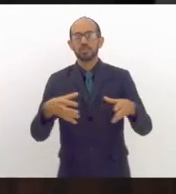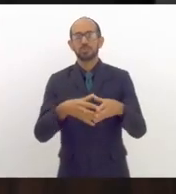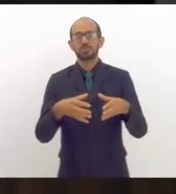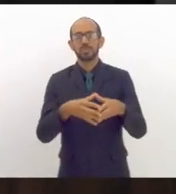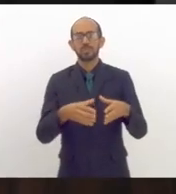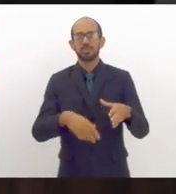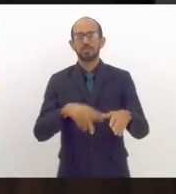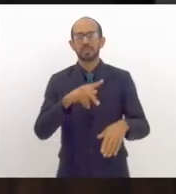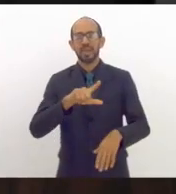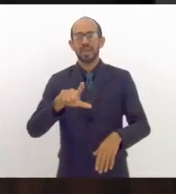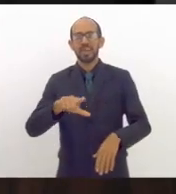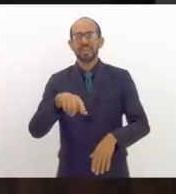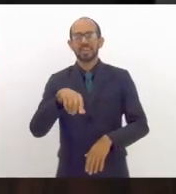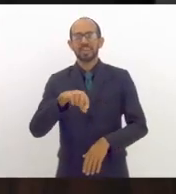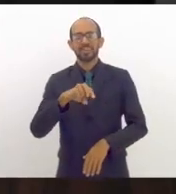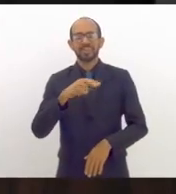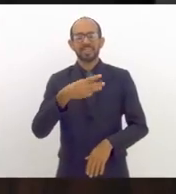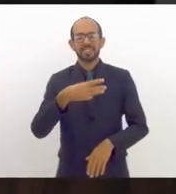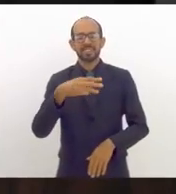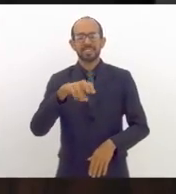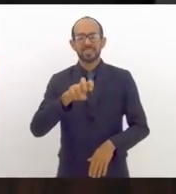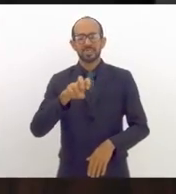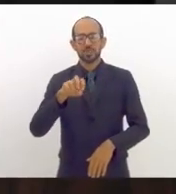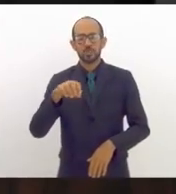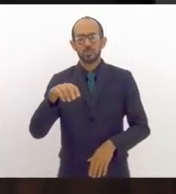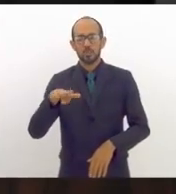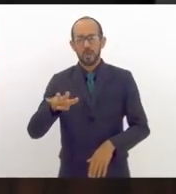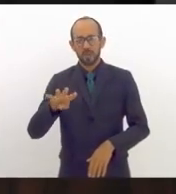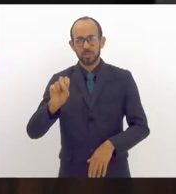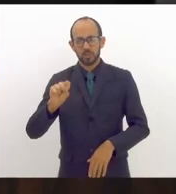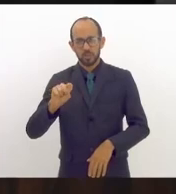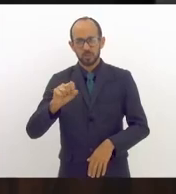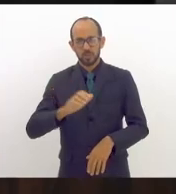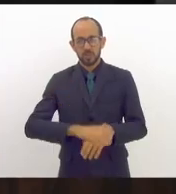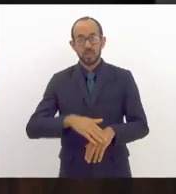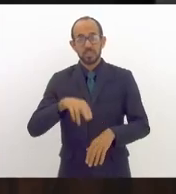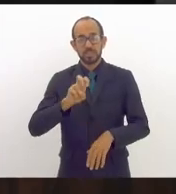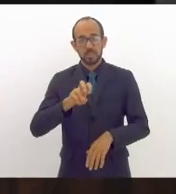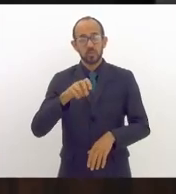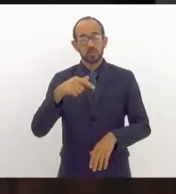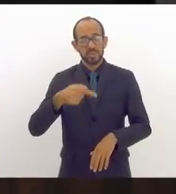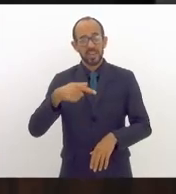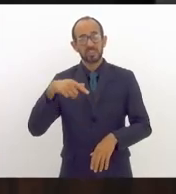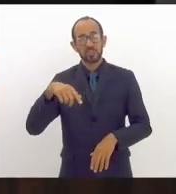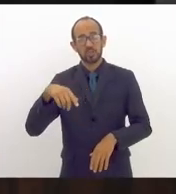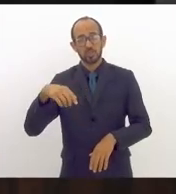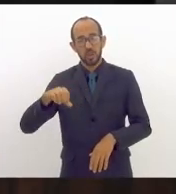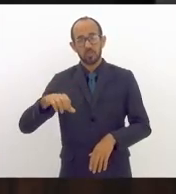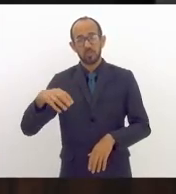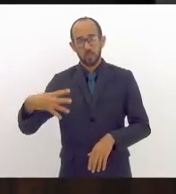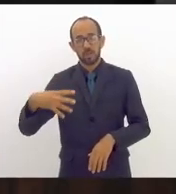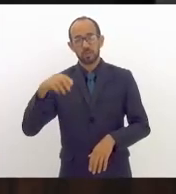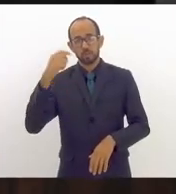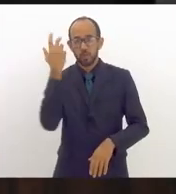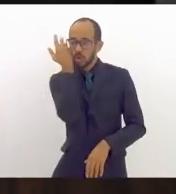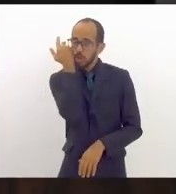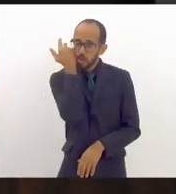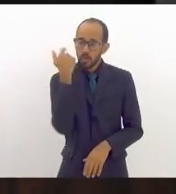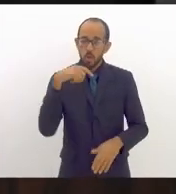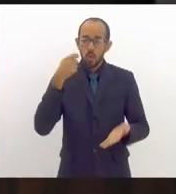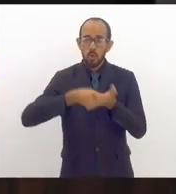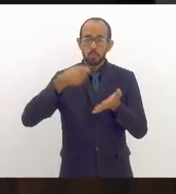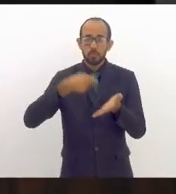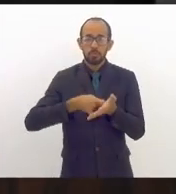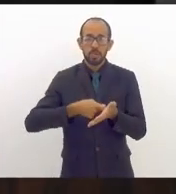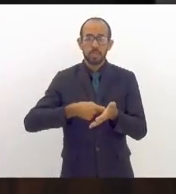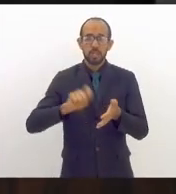meu irmão Samuel Projeto de Lei 5794 22 é deputado Eliomar coelho que obriga as